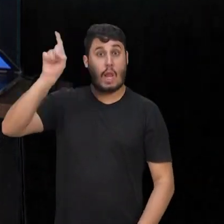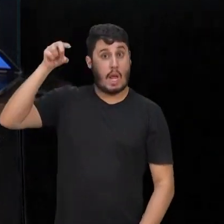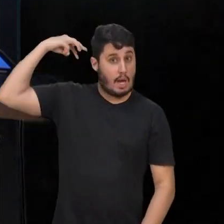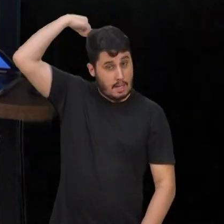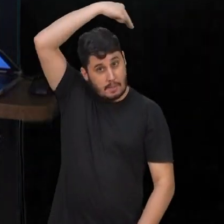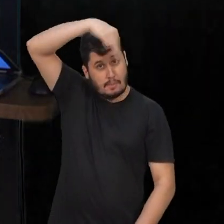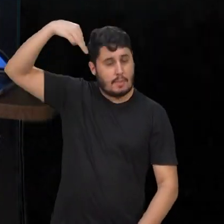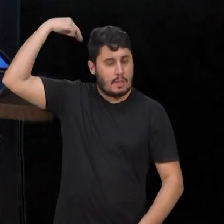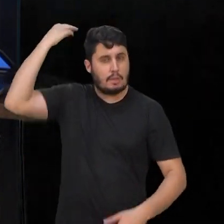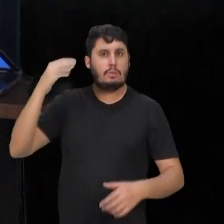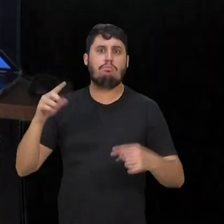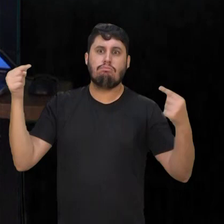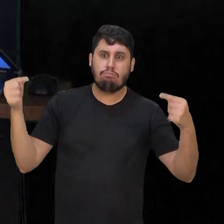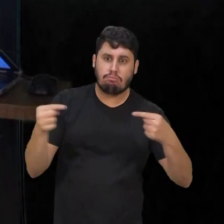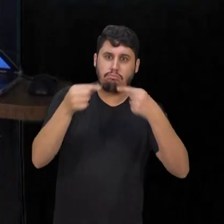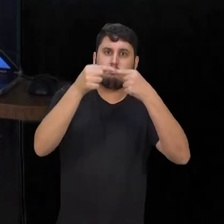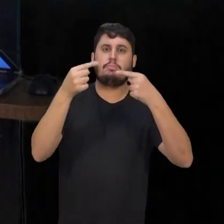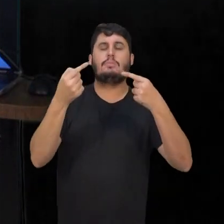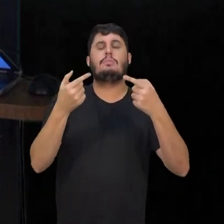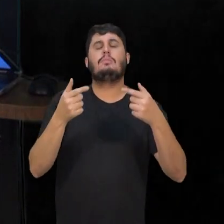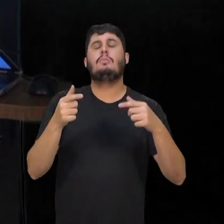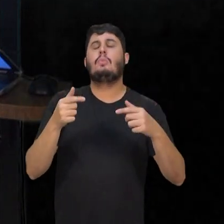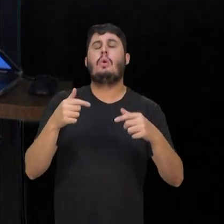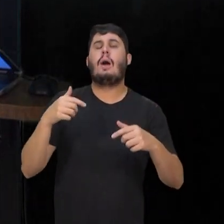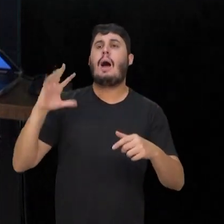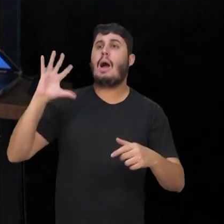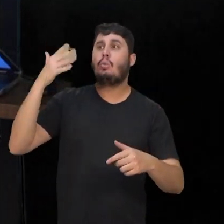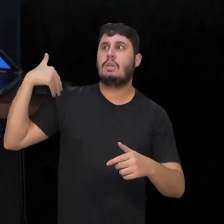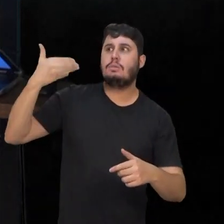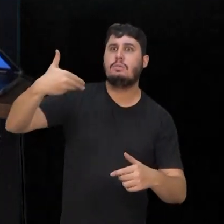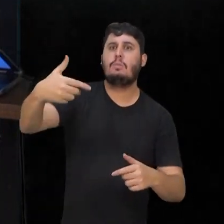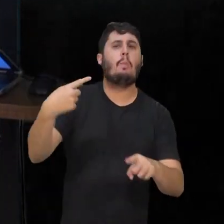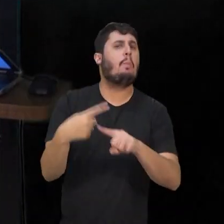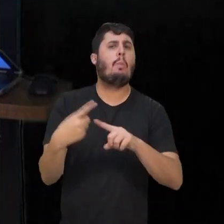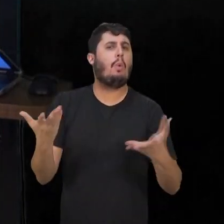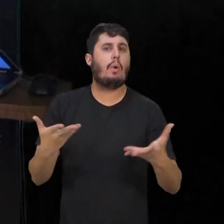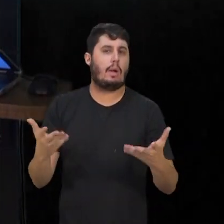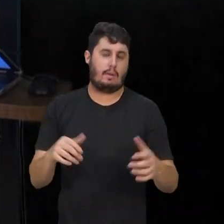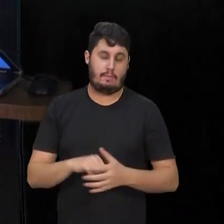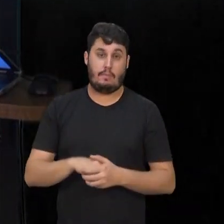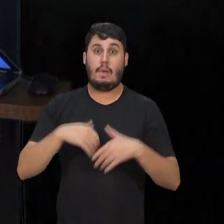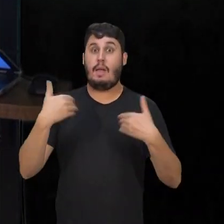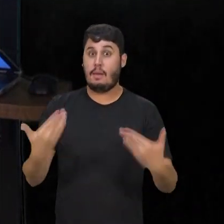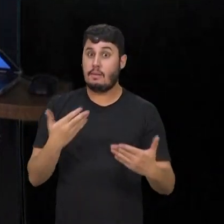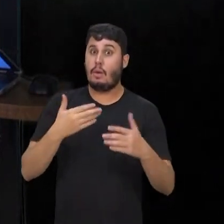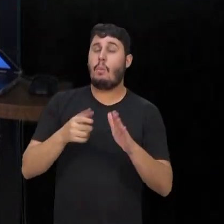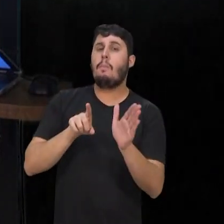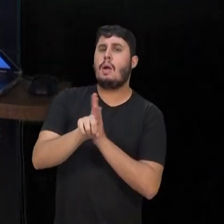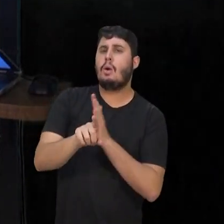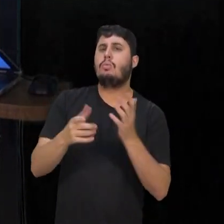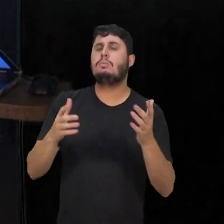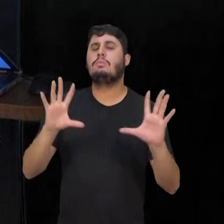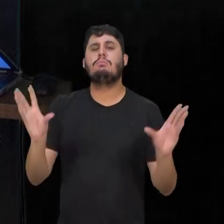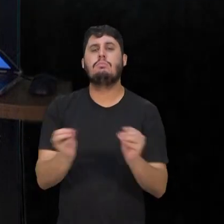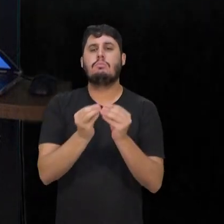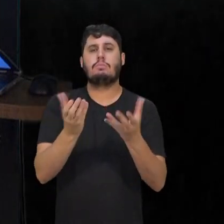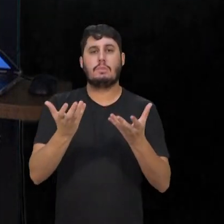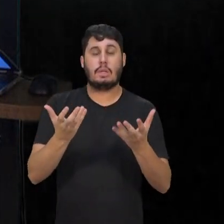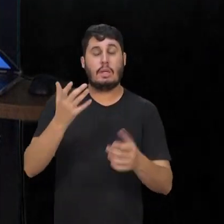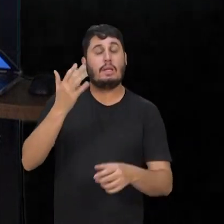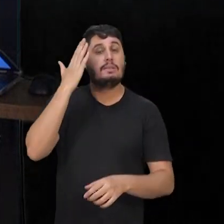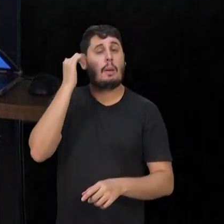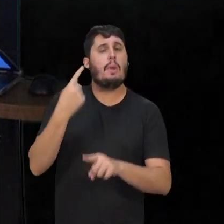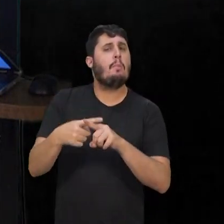com a notícia. Essa festa perdura devido ao quê? Então ele quer saber, de acordo com a notícia, essa festa dura até os dias de hoje por